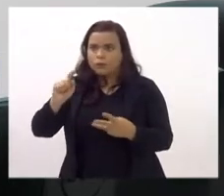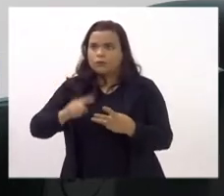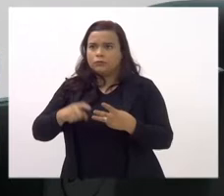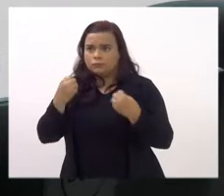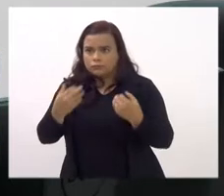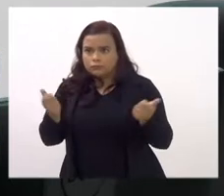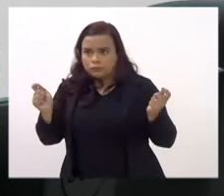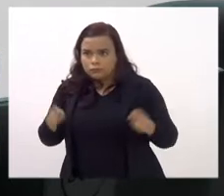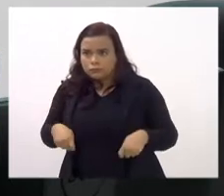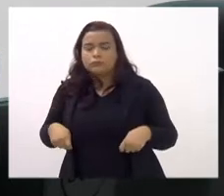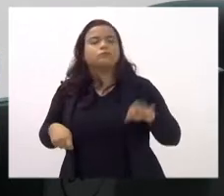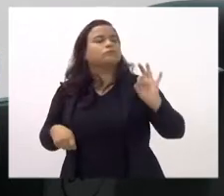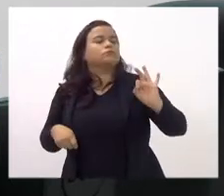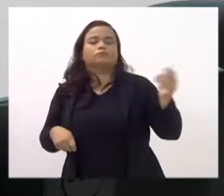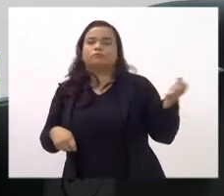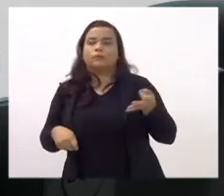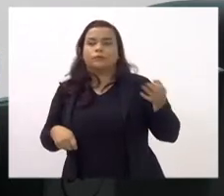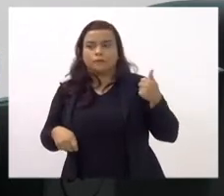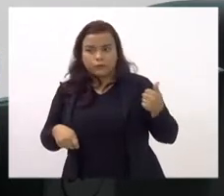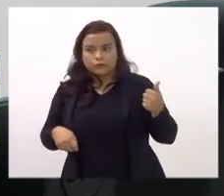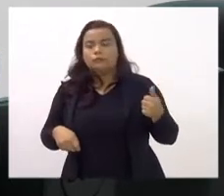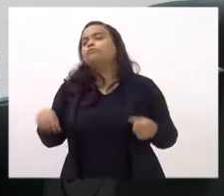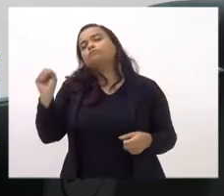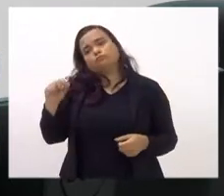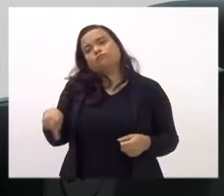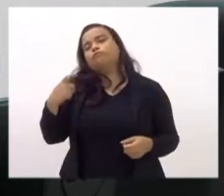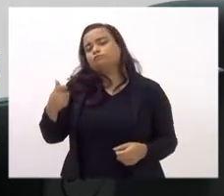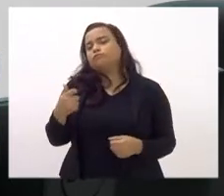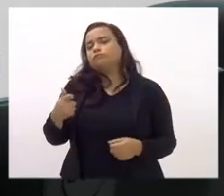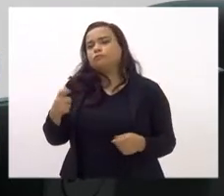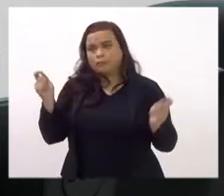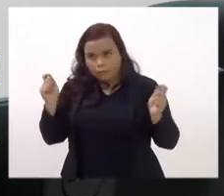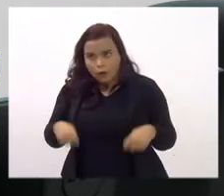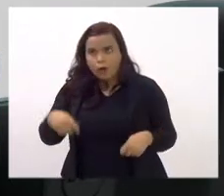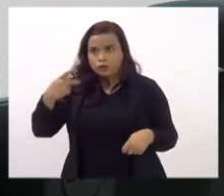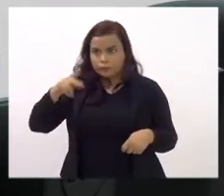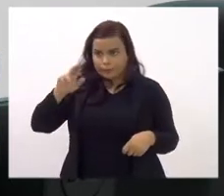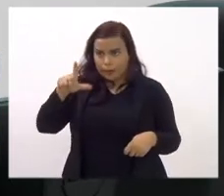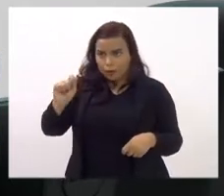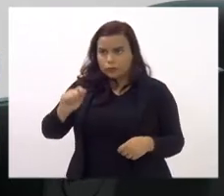Então, perfeitamente, deputado. Obrigado. Não, Paulo, deputado. Pode ser, Paula?